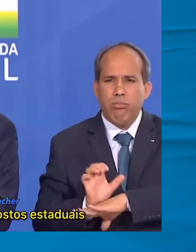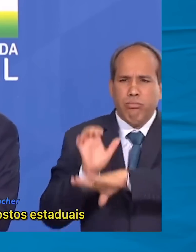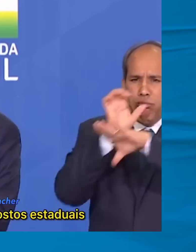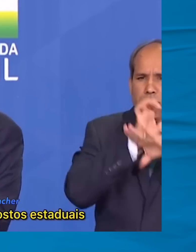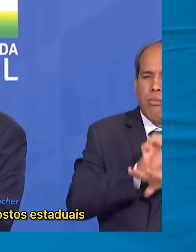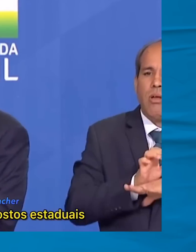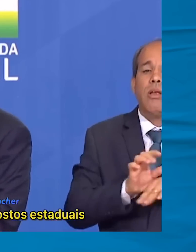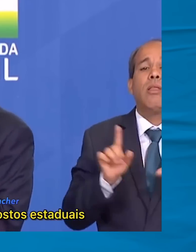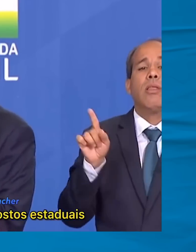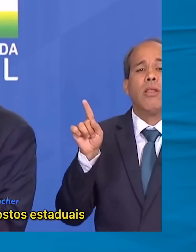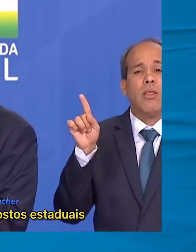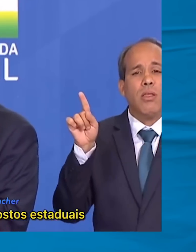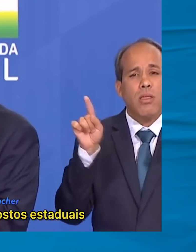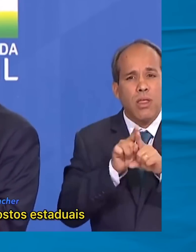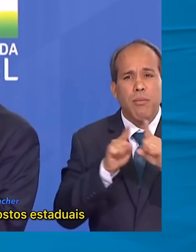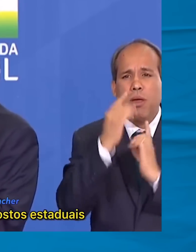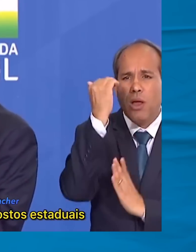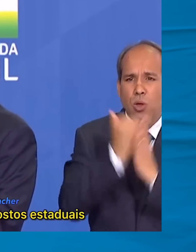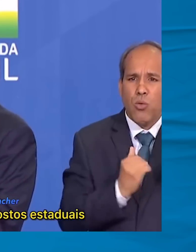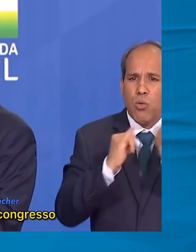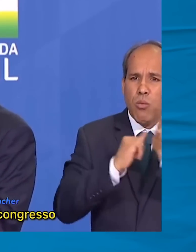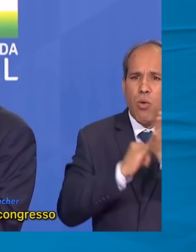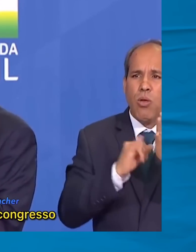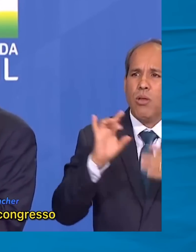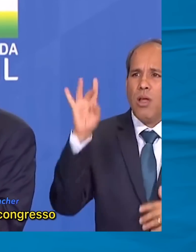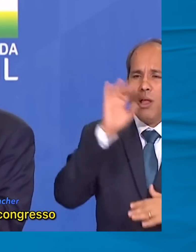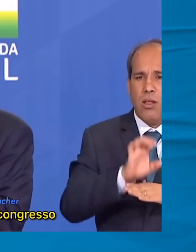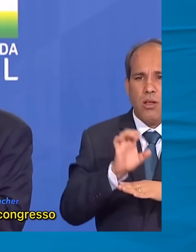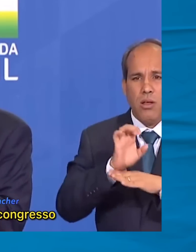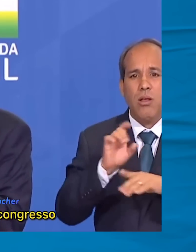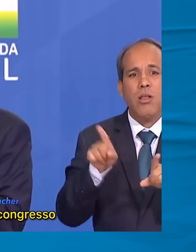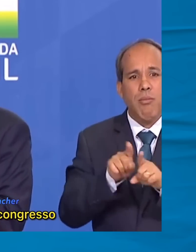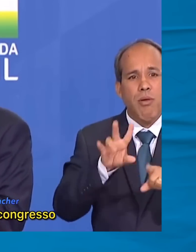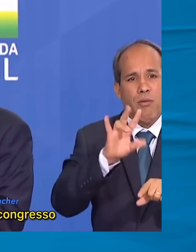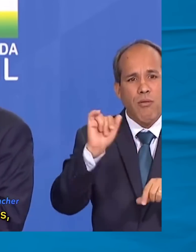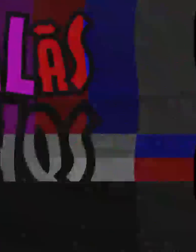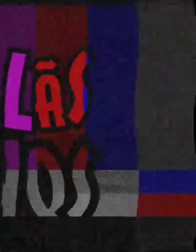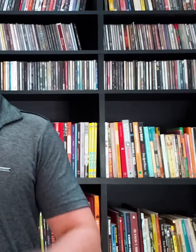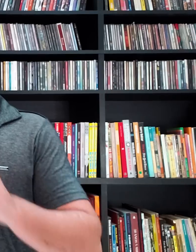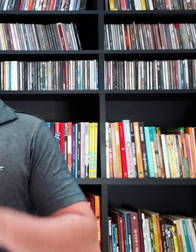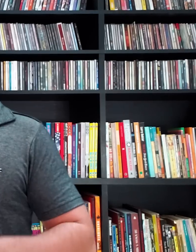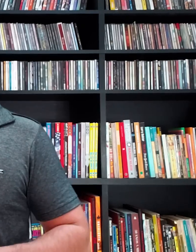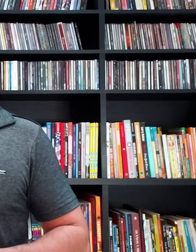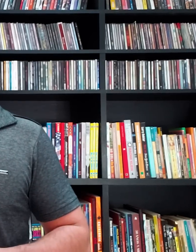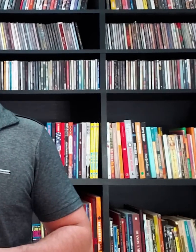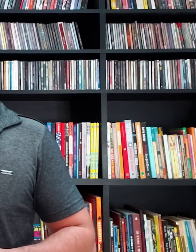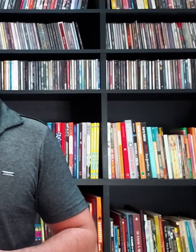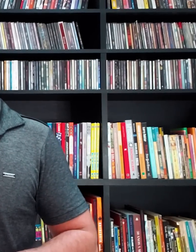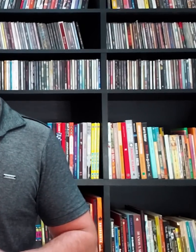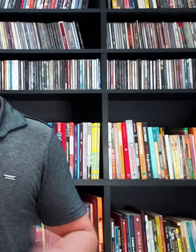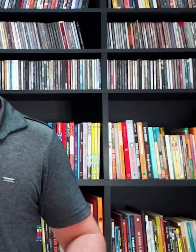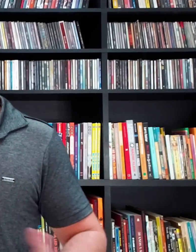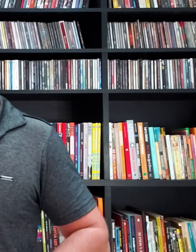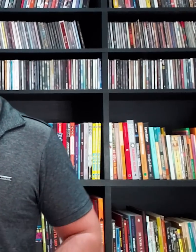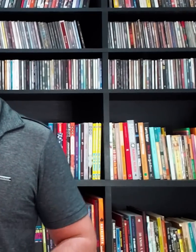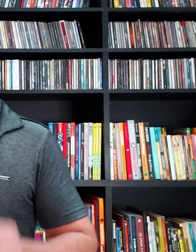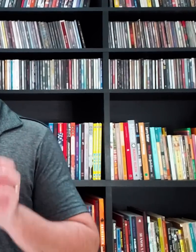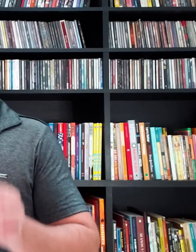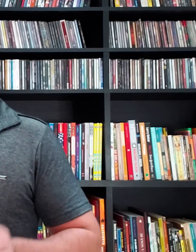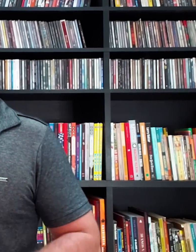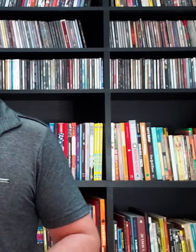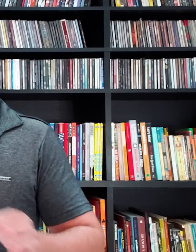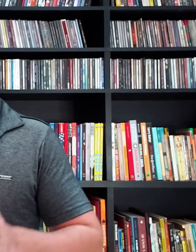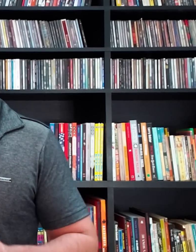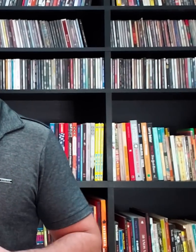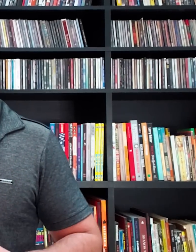que também reduzam os impostos estaduais e ainda vão mandar para o Congresso. Após cair de bicicleta e ter dificuldade